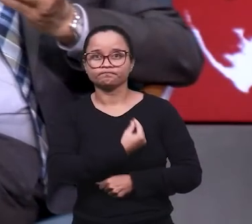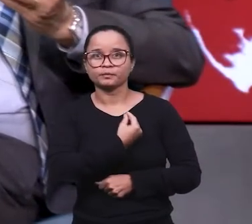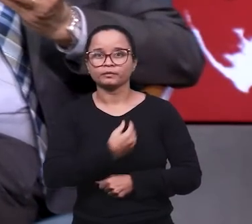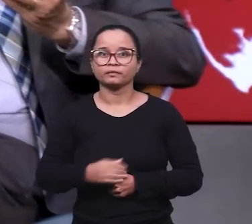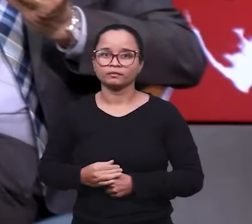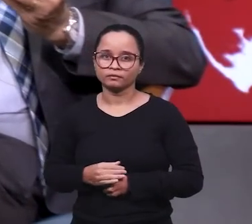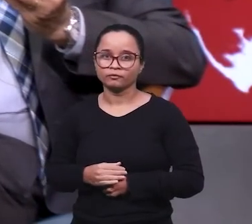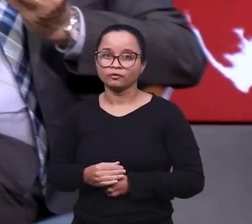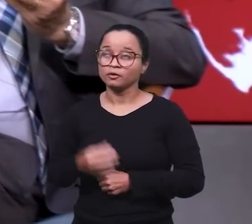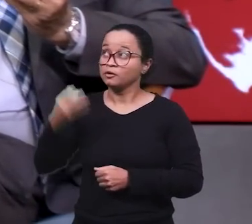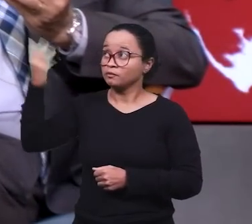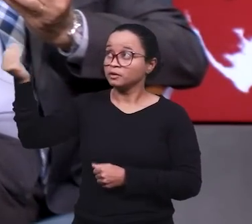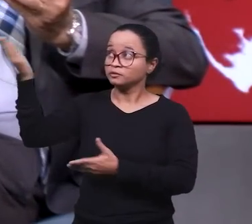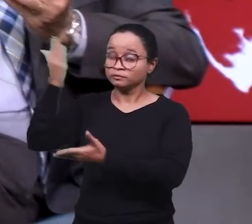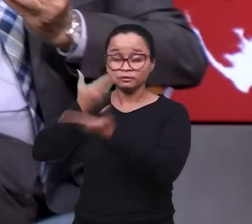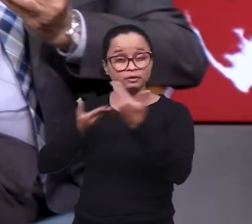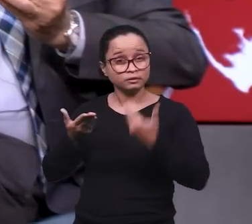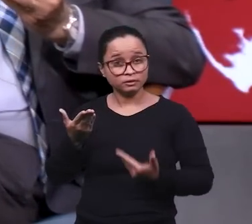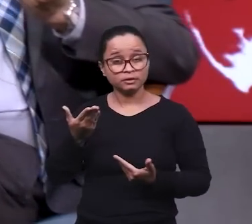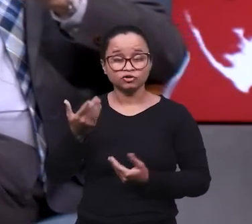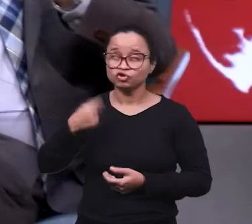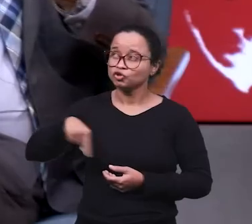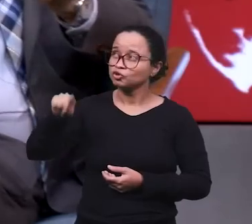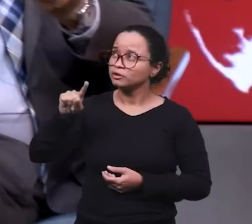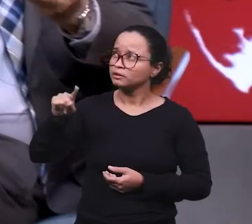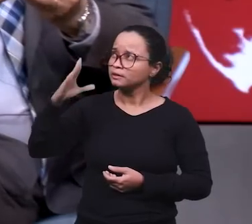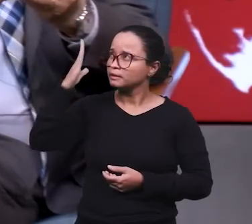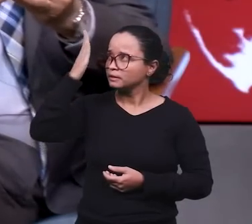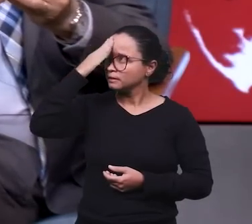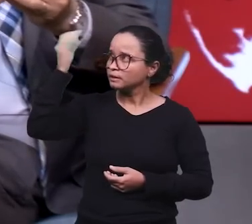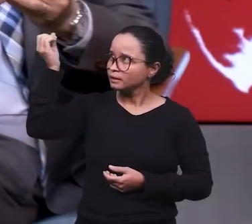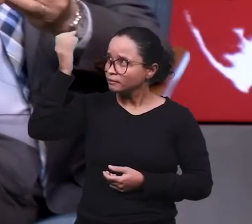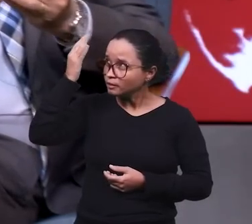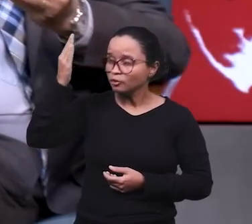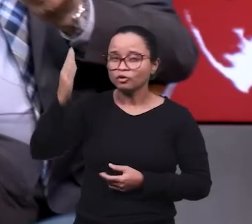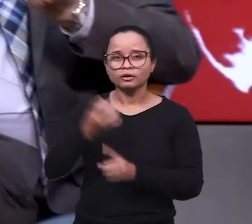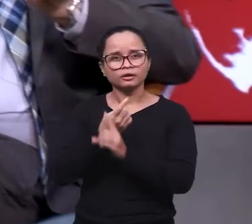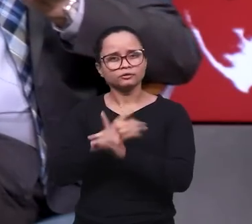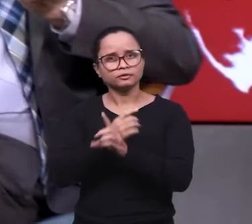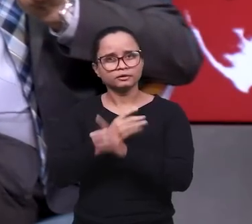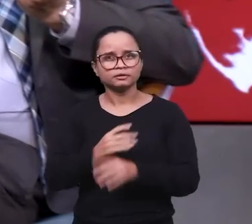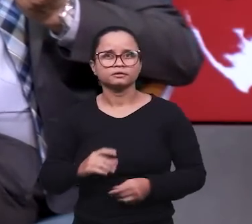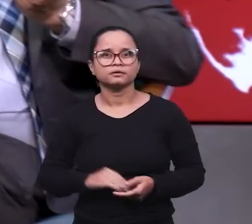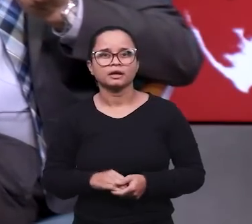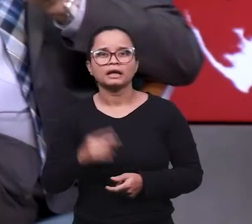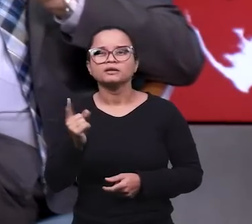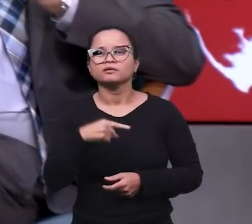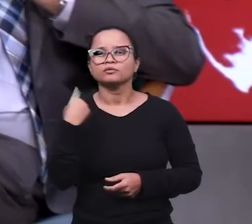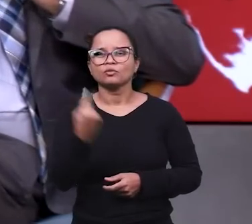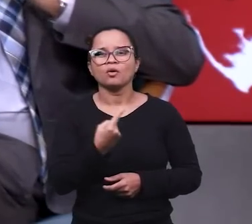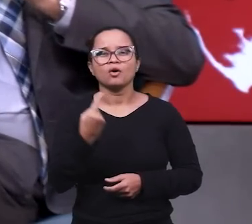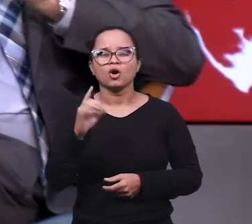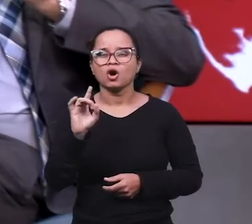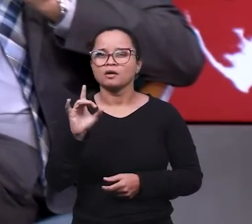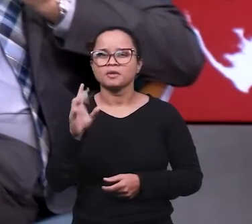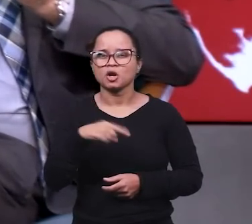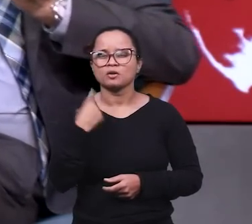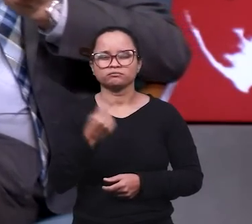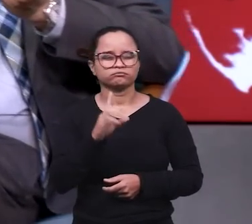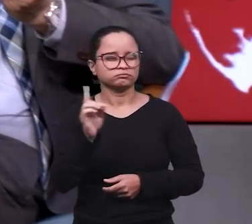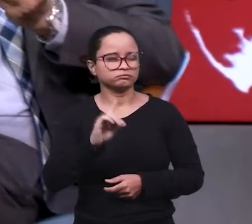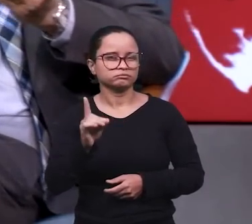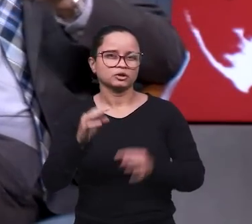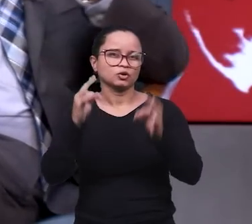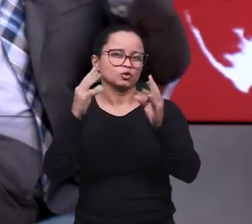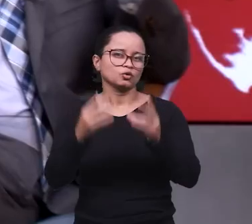dar condição de entender a doutrina. E a doutrina não está aí só para nós.